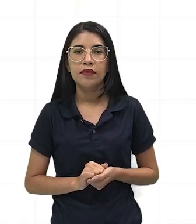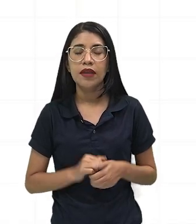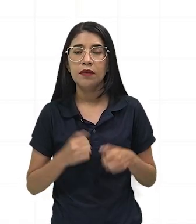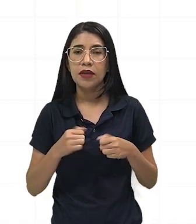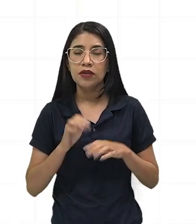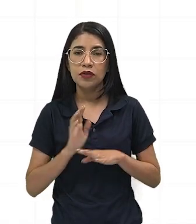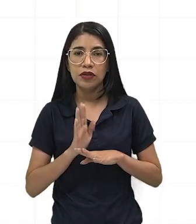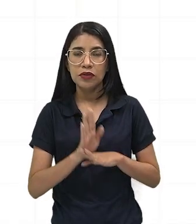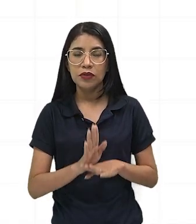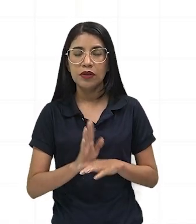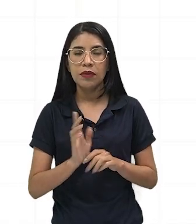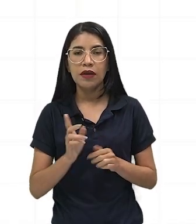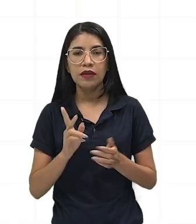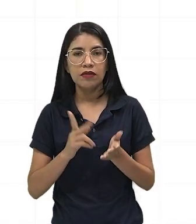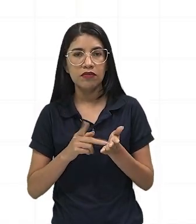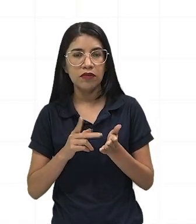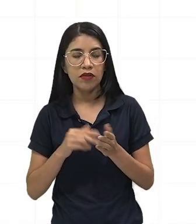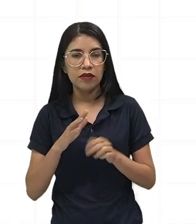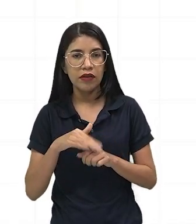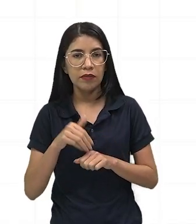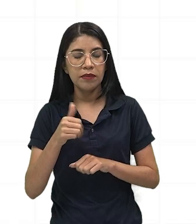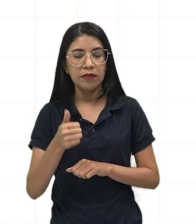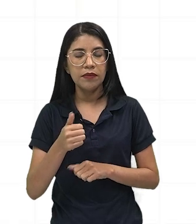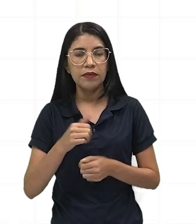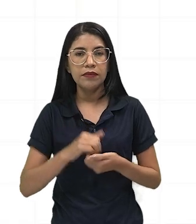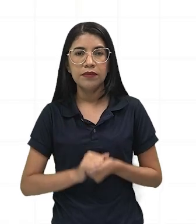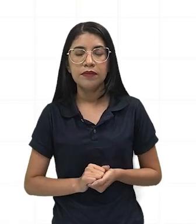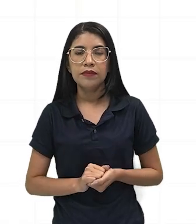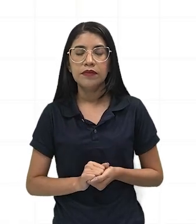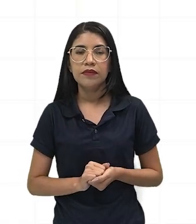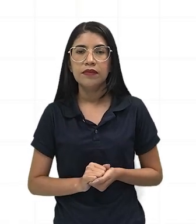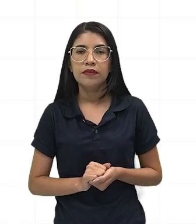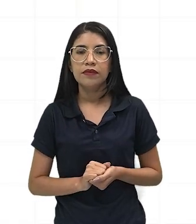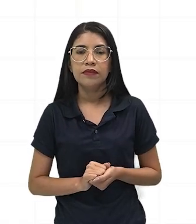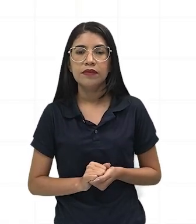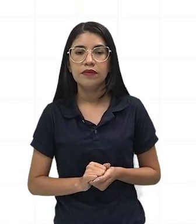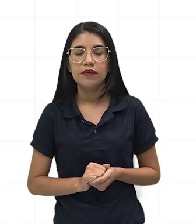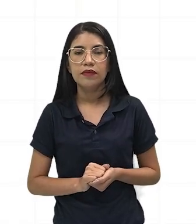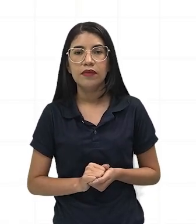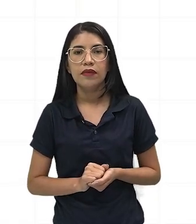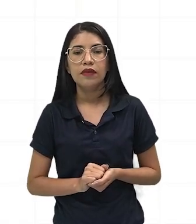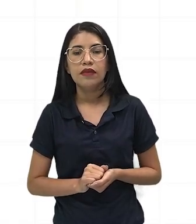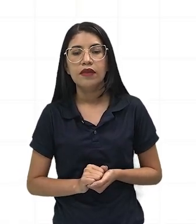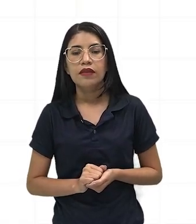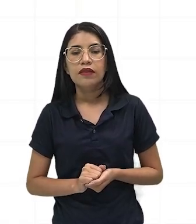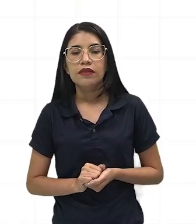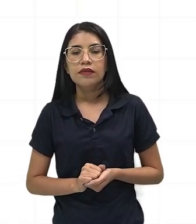uma quedinha, né, na segunda nota de língua portuguesa e na primeira de matemática.